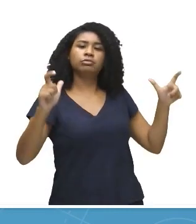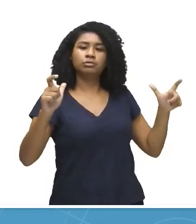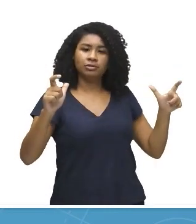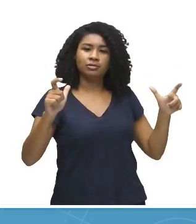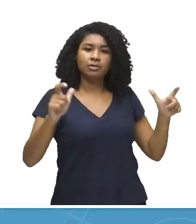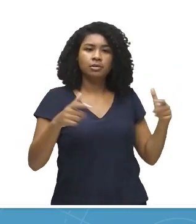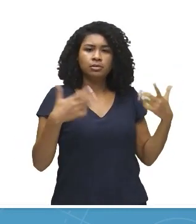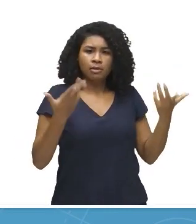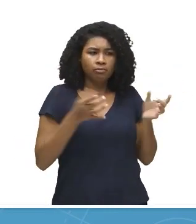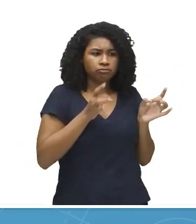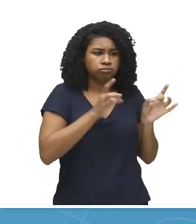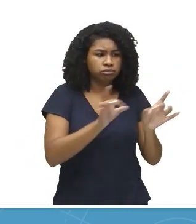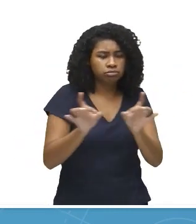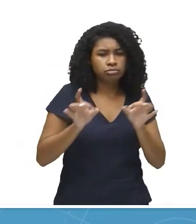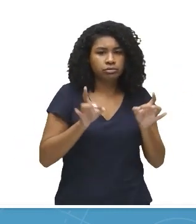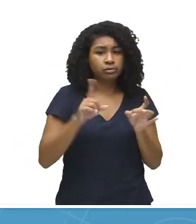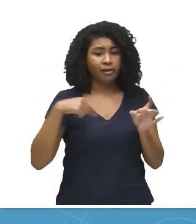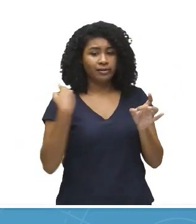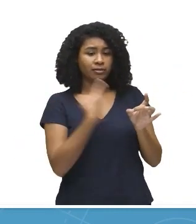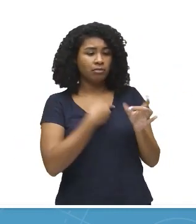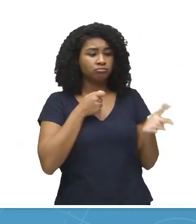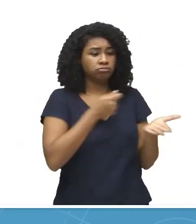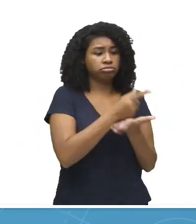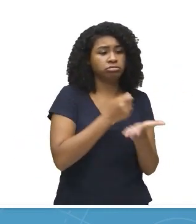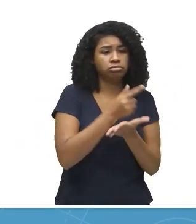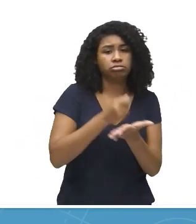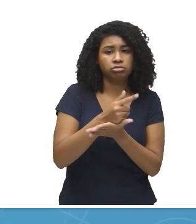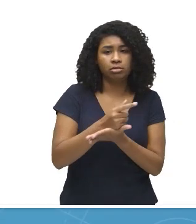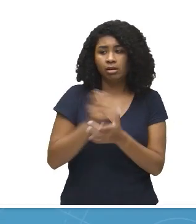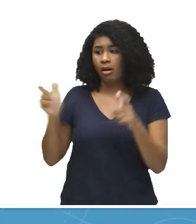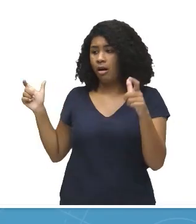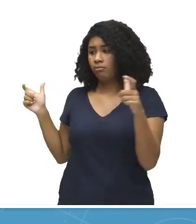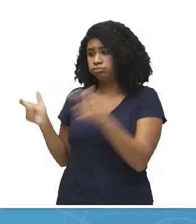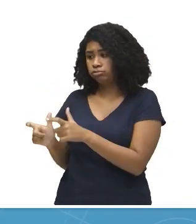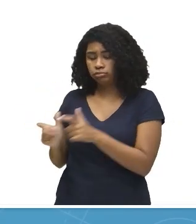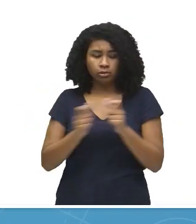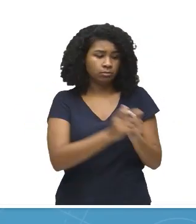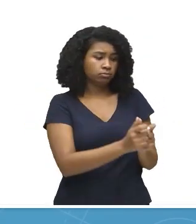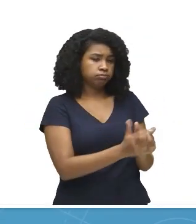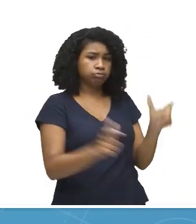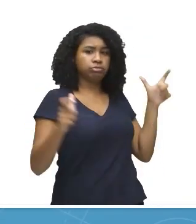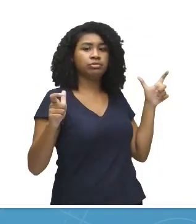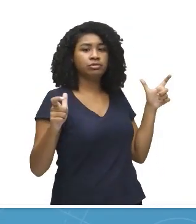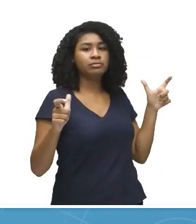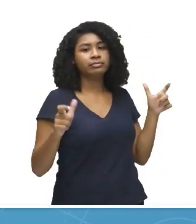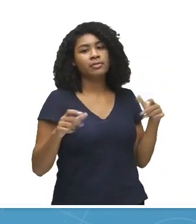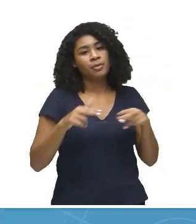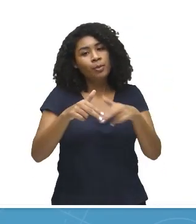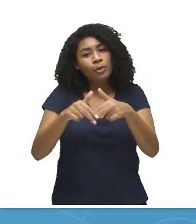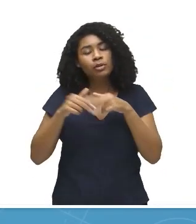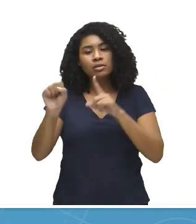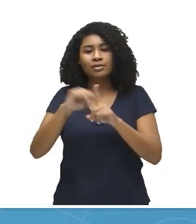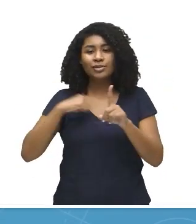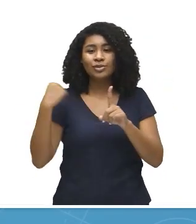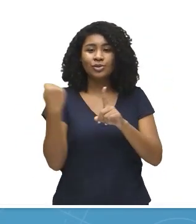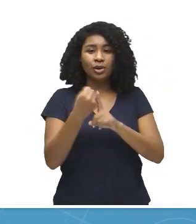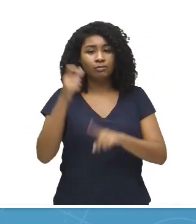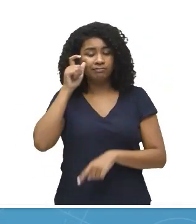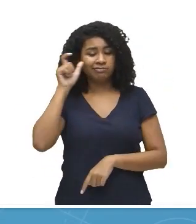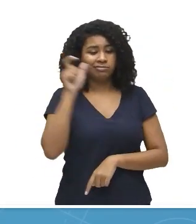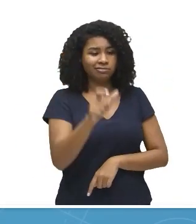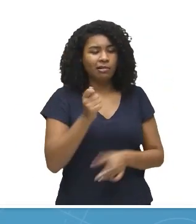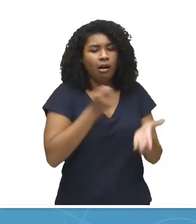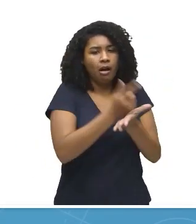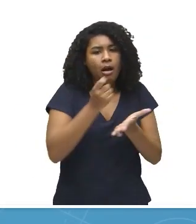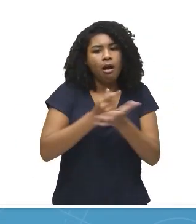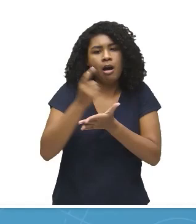para a loja, e da loja nós compramos e consumimos, né? E hoje a gente tem uma sociedade cada vez mais